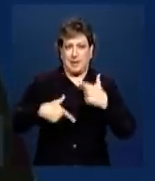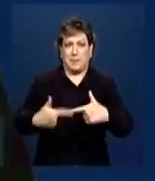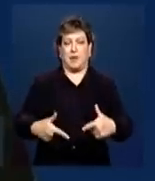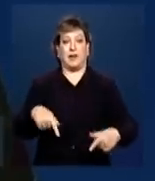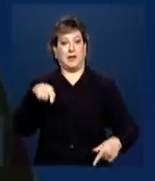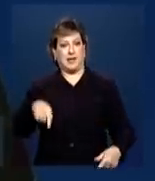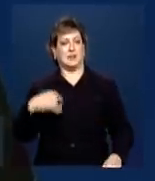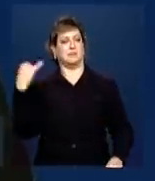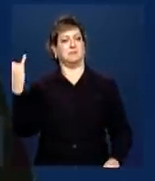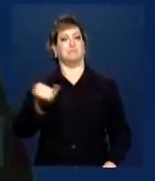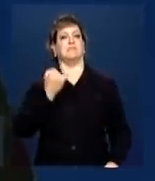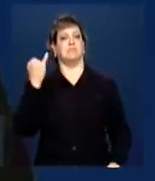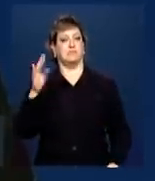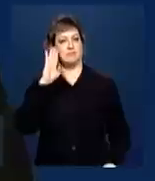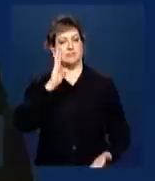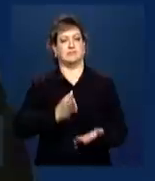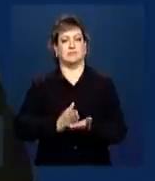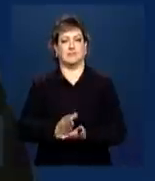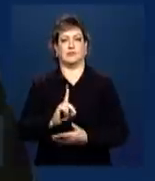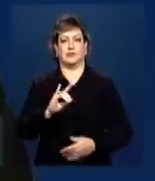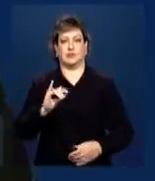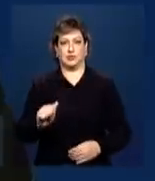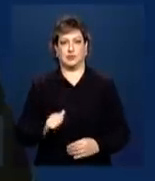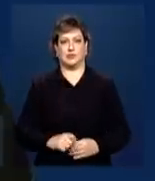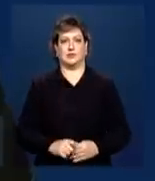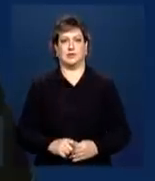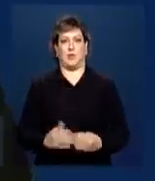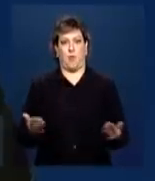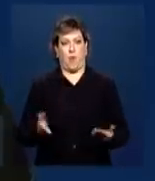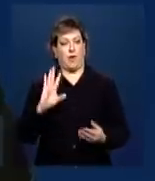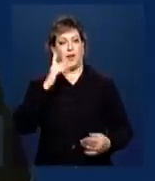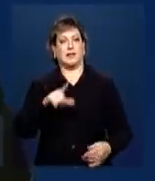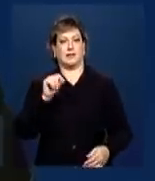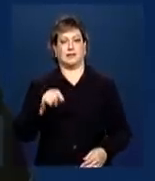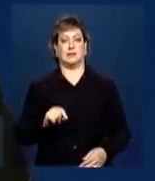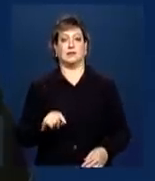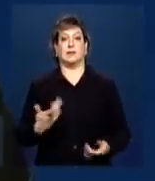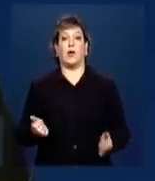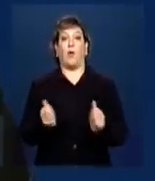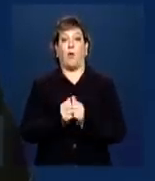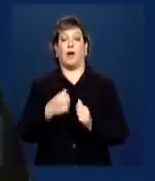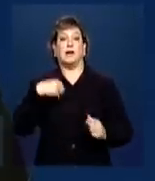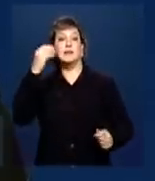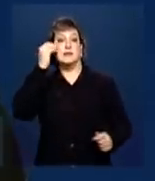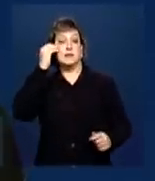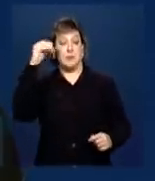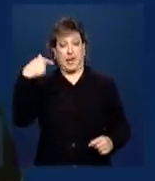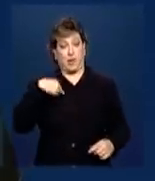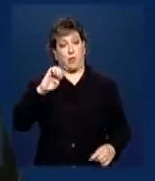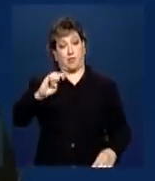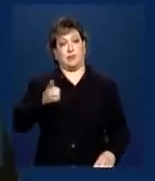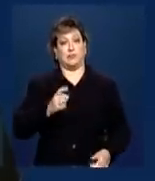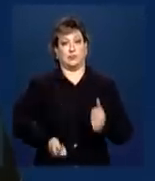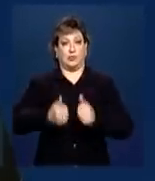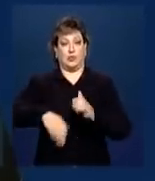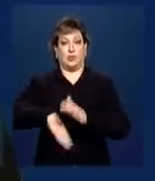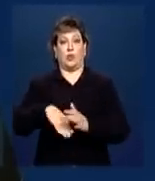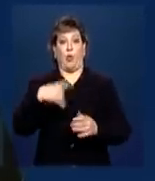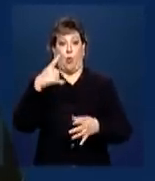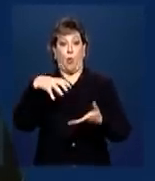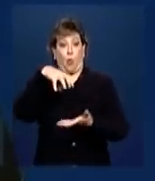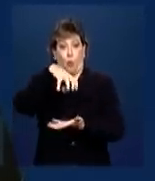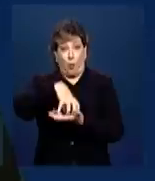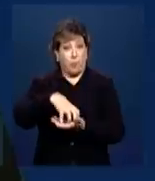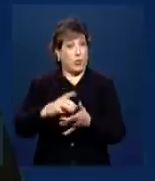para mim, vai ficar como a decisão mais importante do dia. E com a experiência de ex-jogador, um time que não é